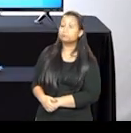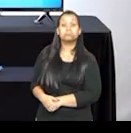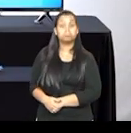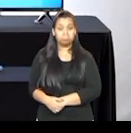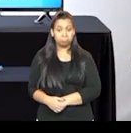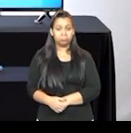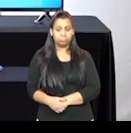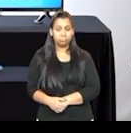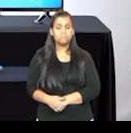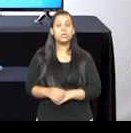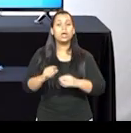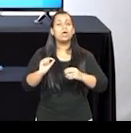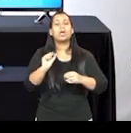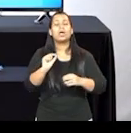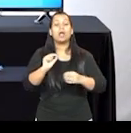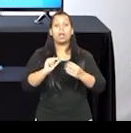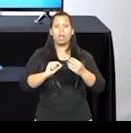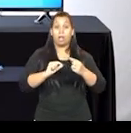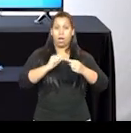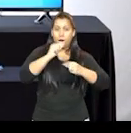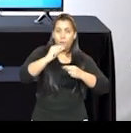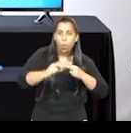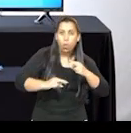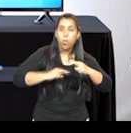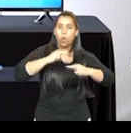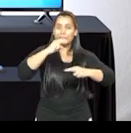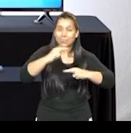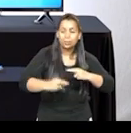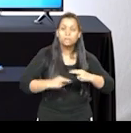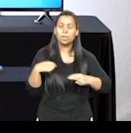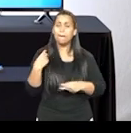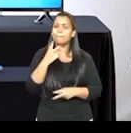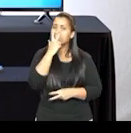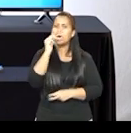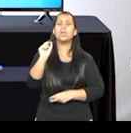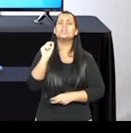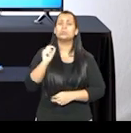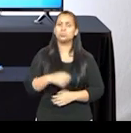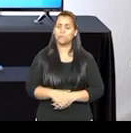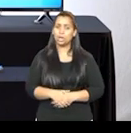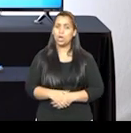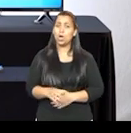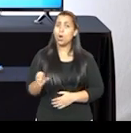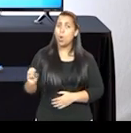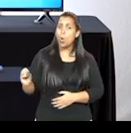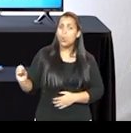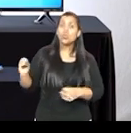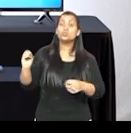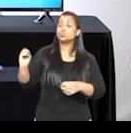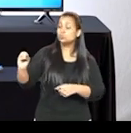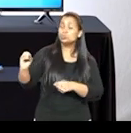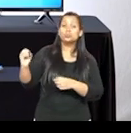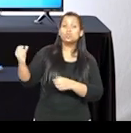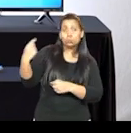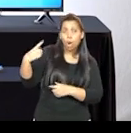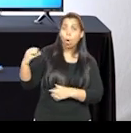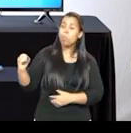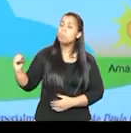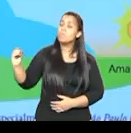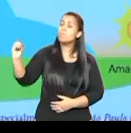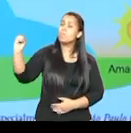O movimento de rotação faz com que a gente tenha a impressão de que o Sol anda pelo nosso